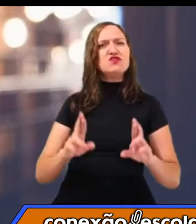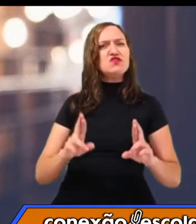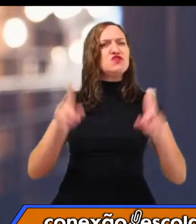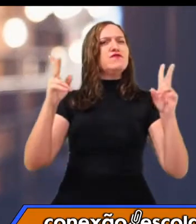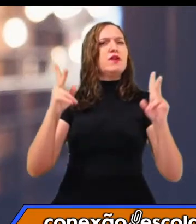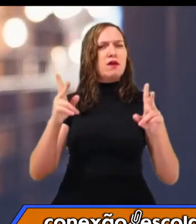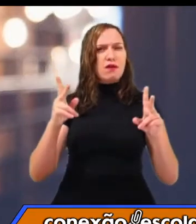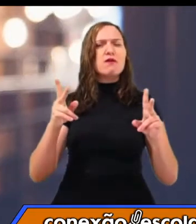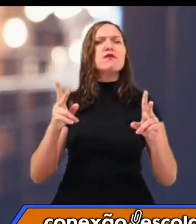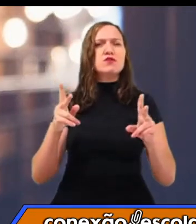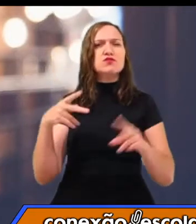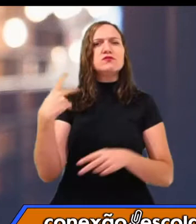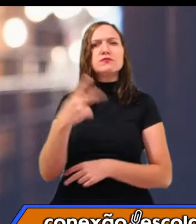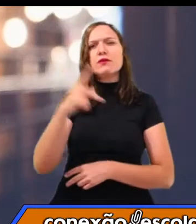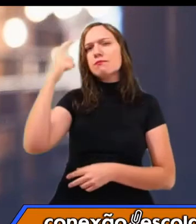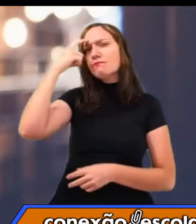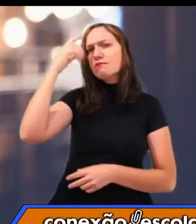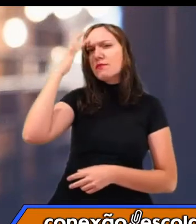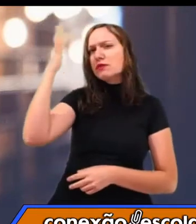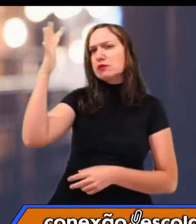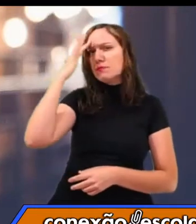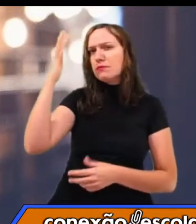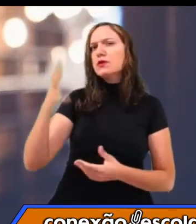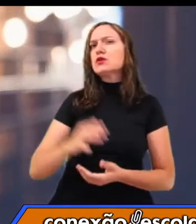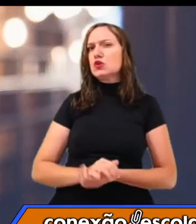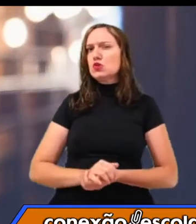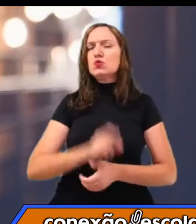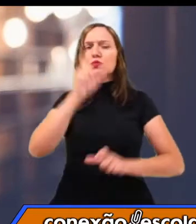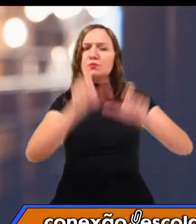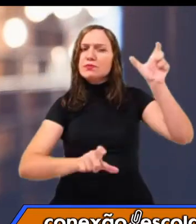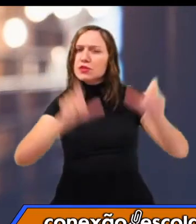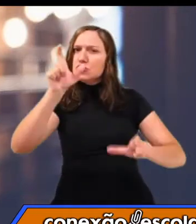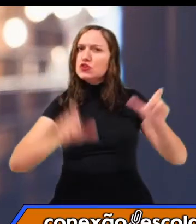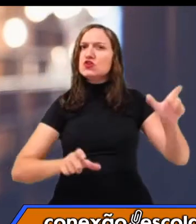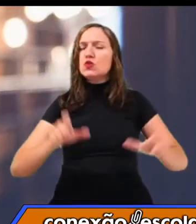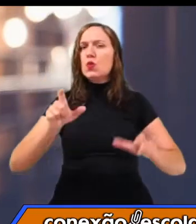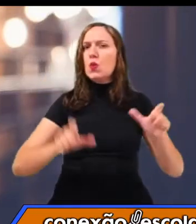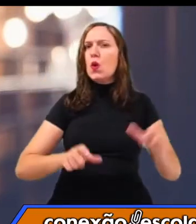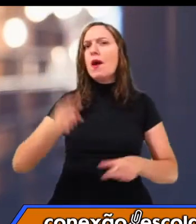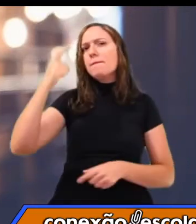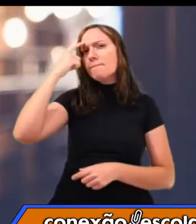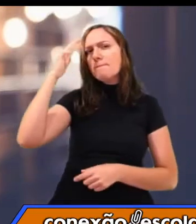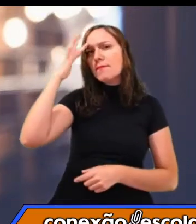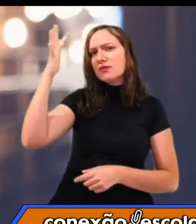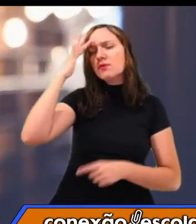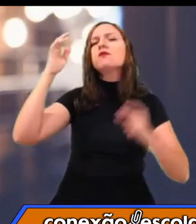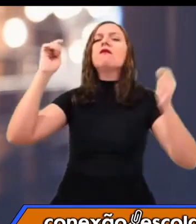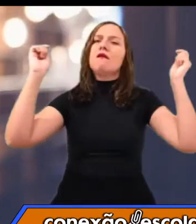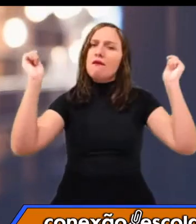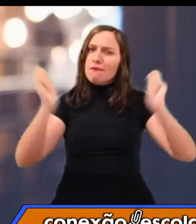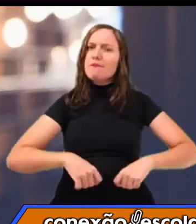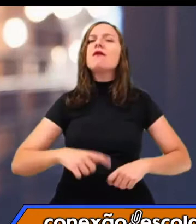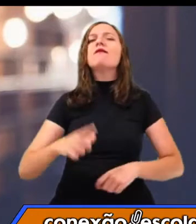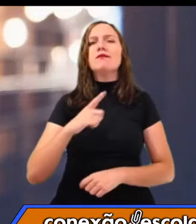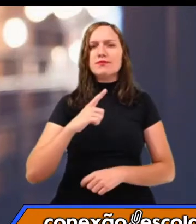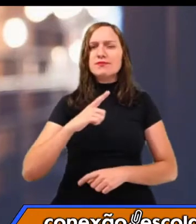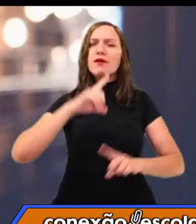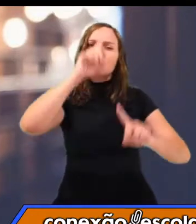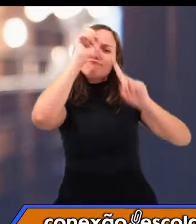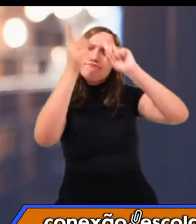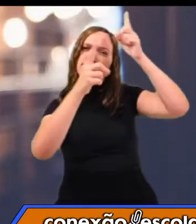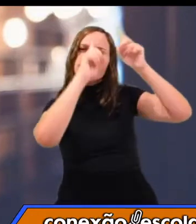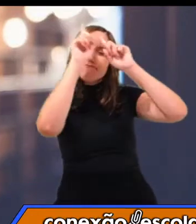né? Essa ideia de que o homem é um ser capaz de criar, né? Então